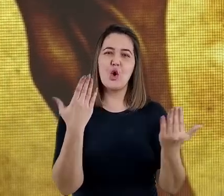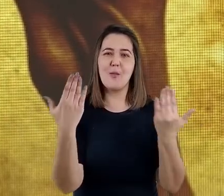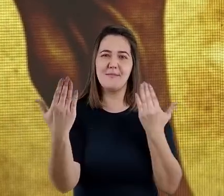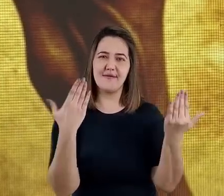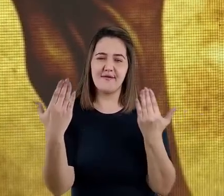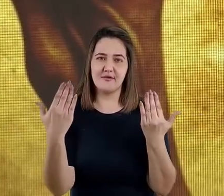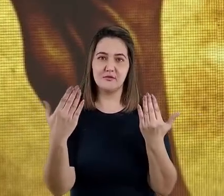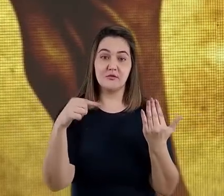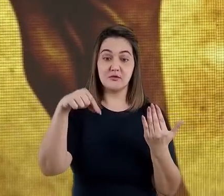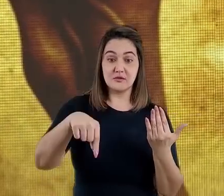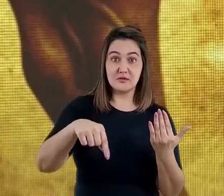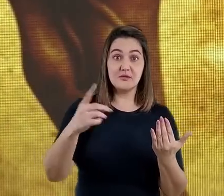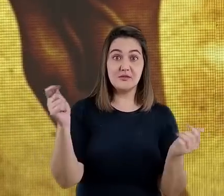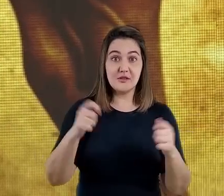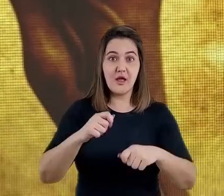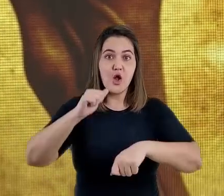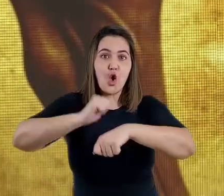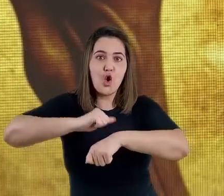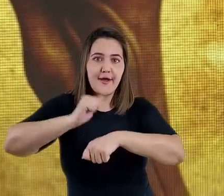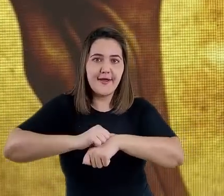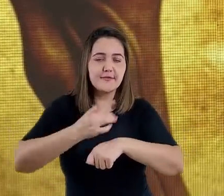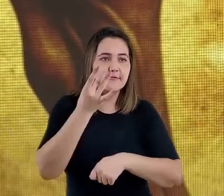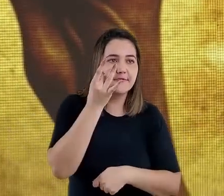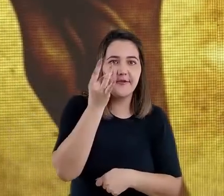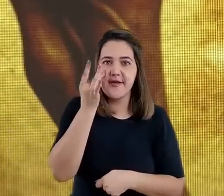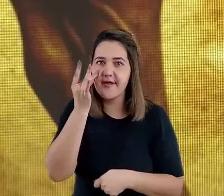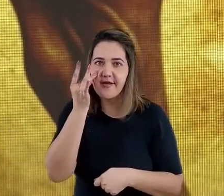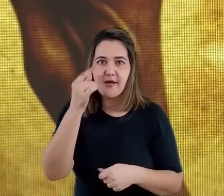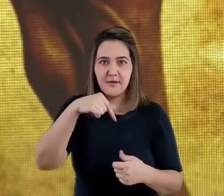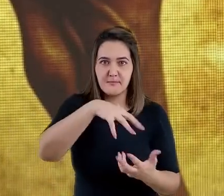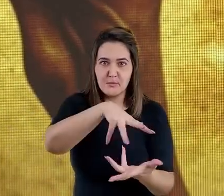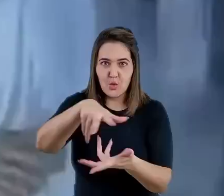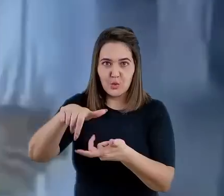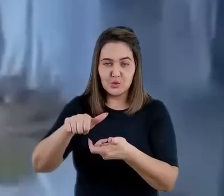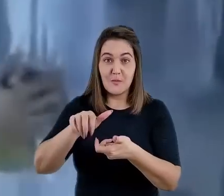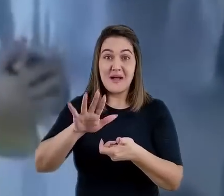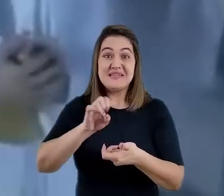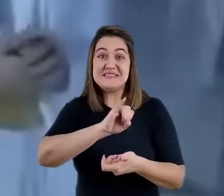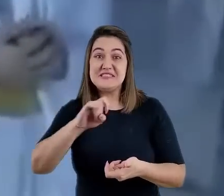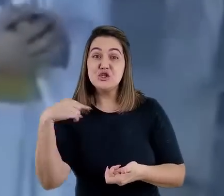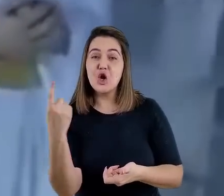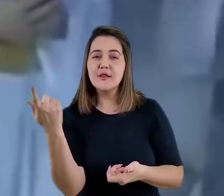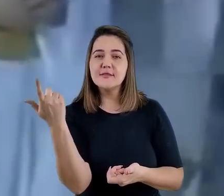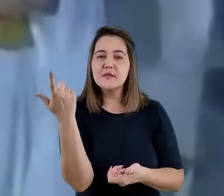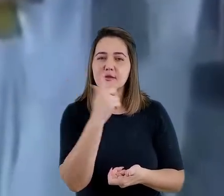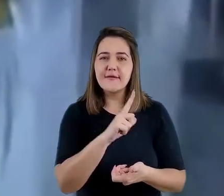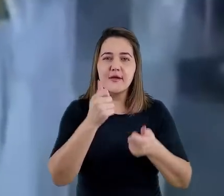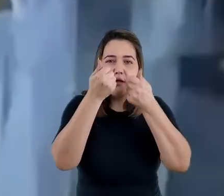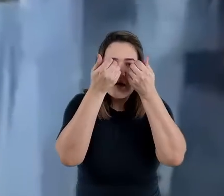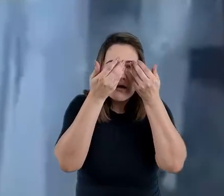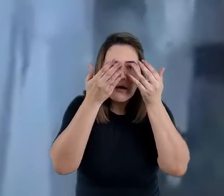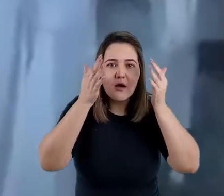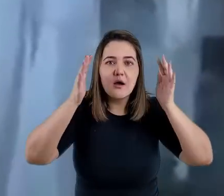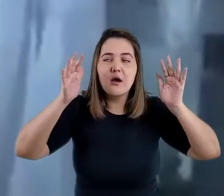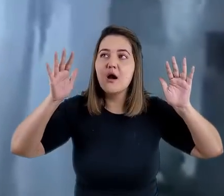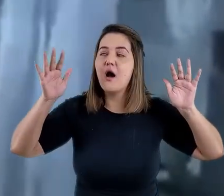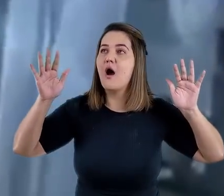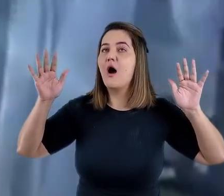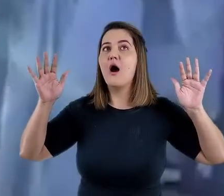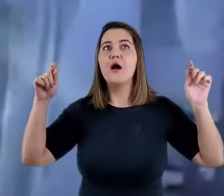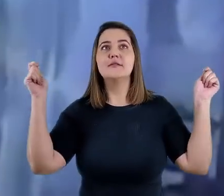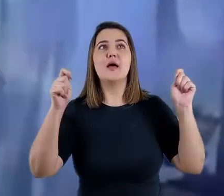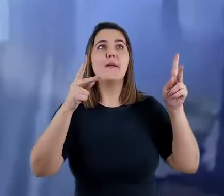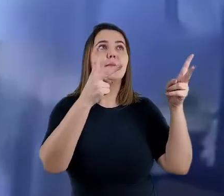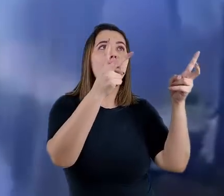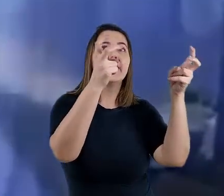vendo apenas o lado físico, o lado de cada eternidade. Se descortinássemos a barreira da